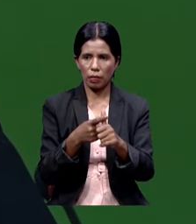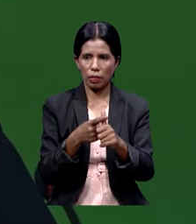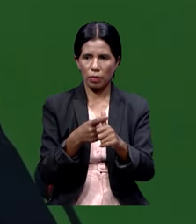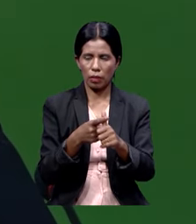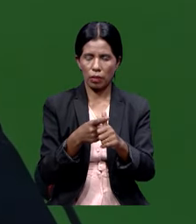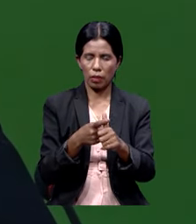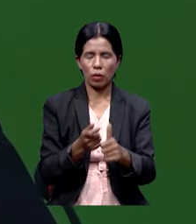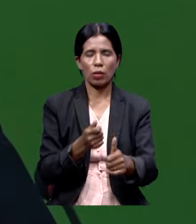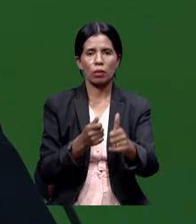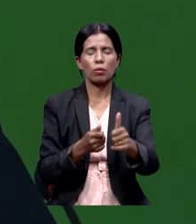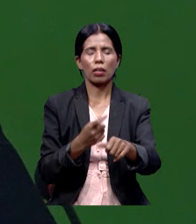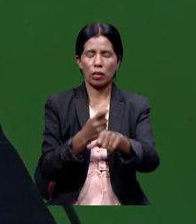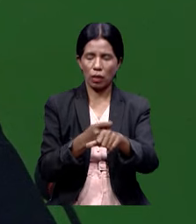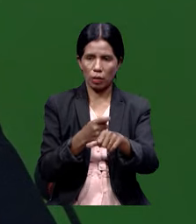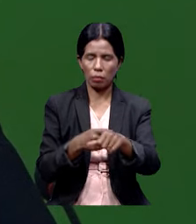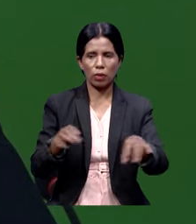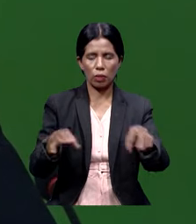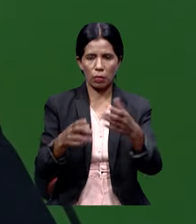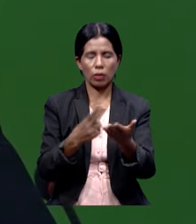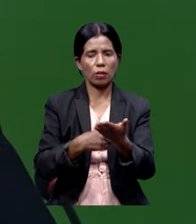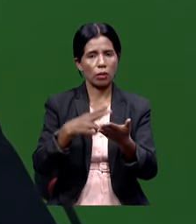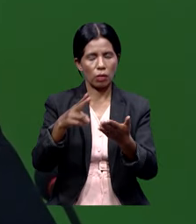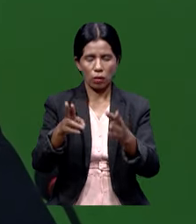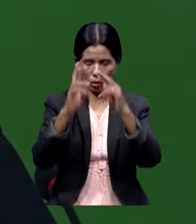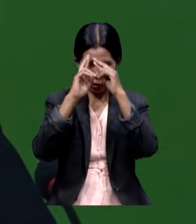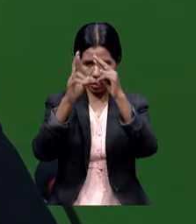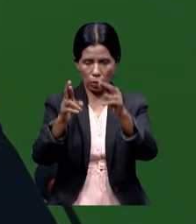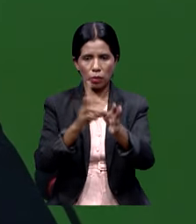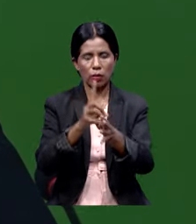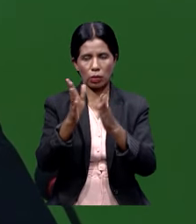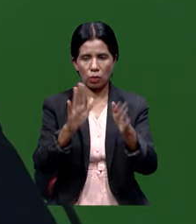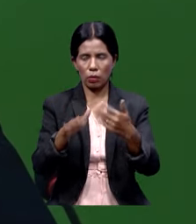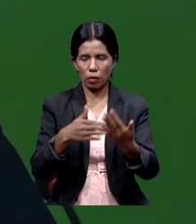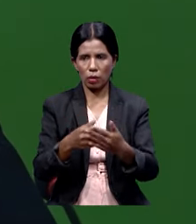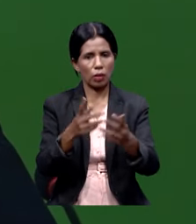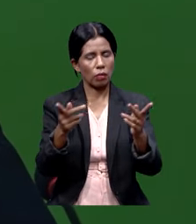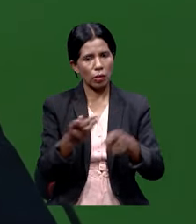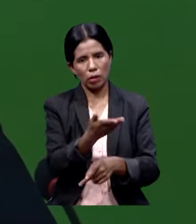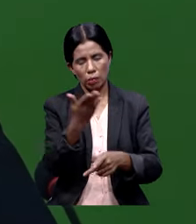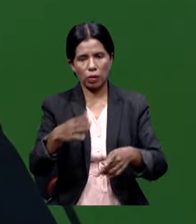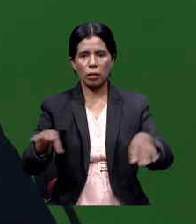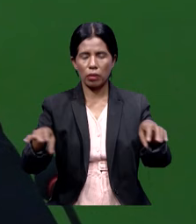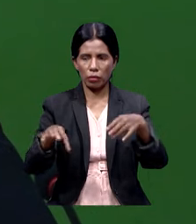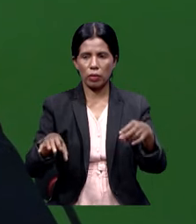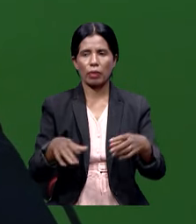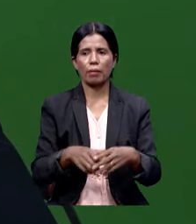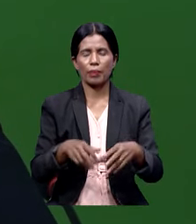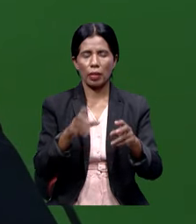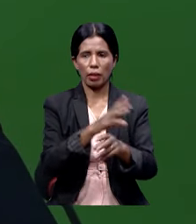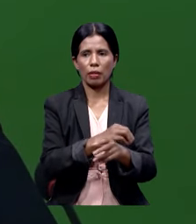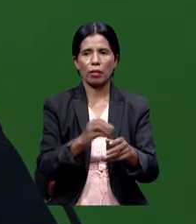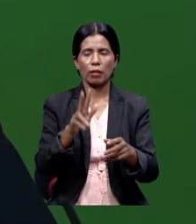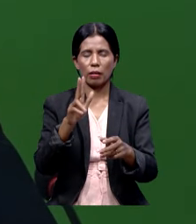puntualidad mai servisu loyalitas mai temo sino servisu diretur sino ya parte nemi kita mau servisu respeto